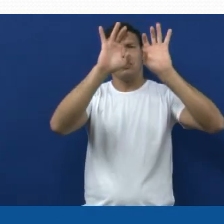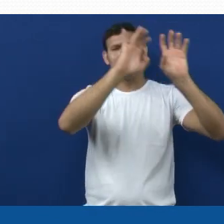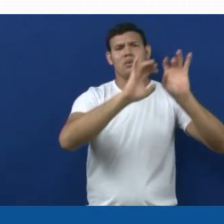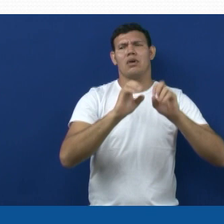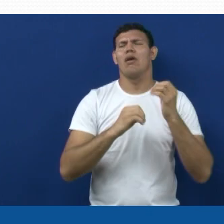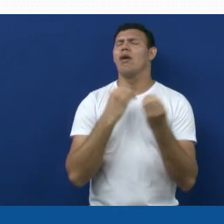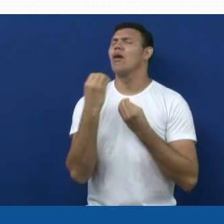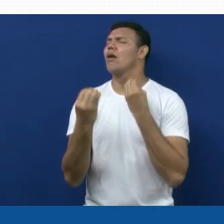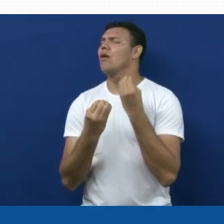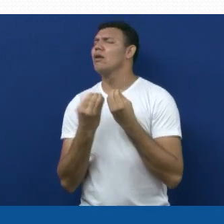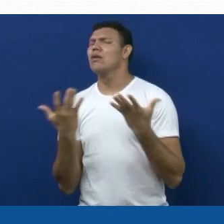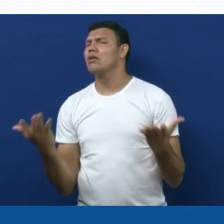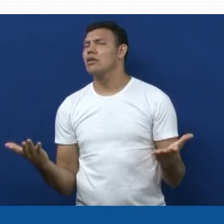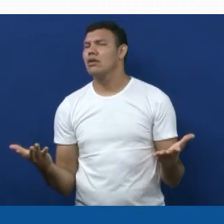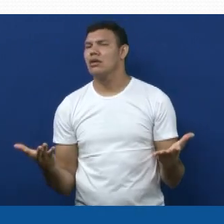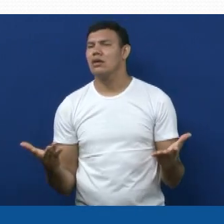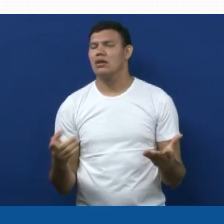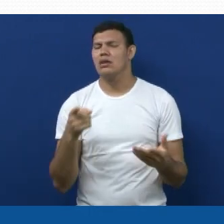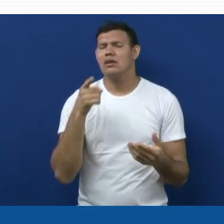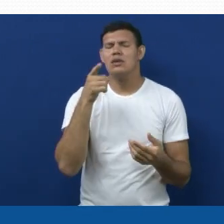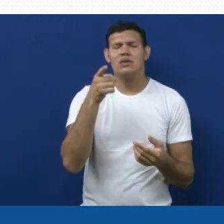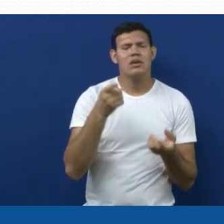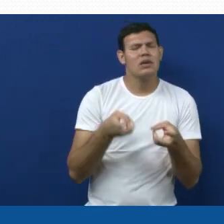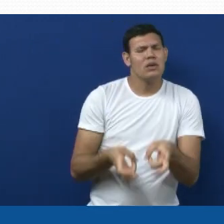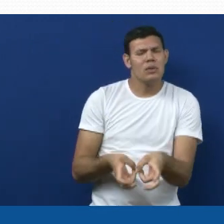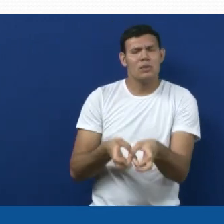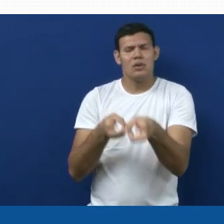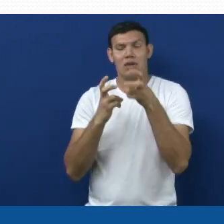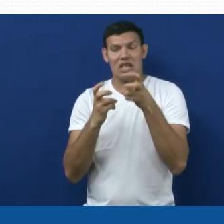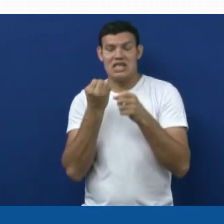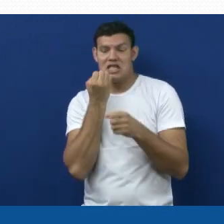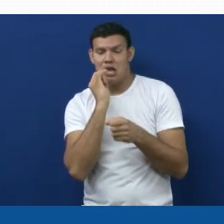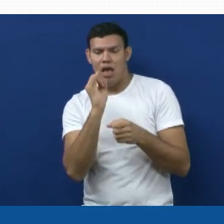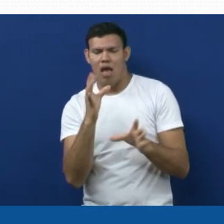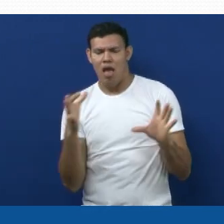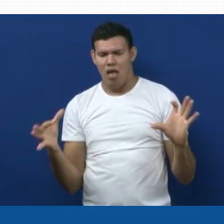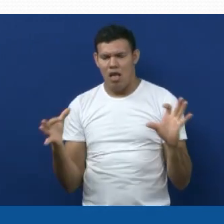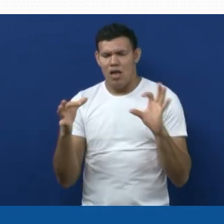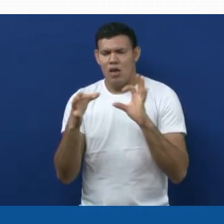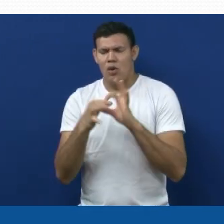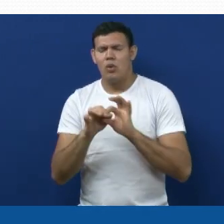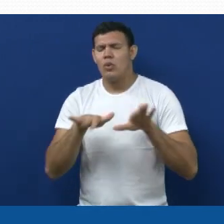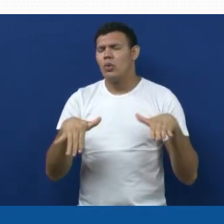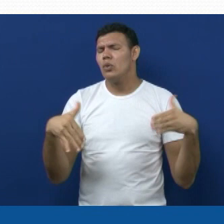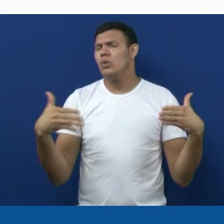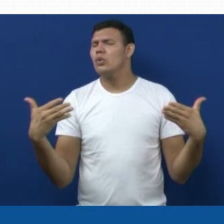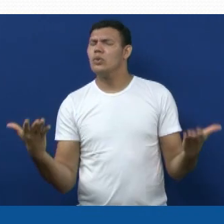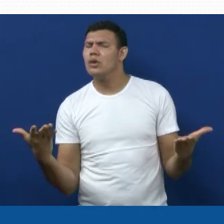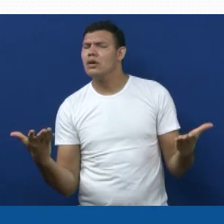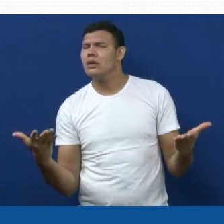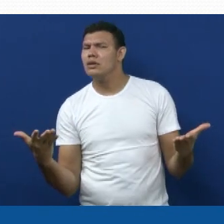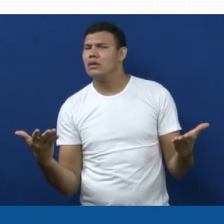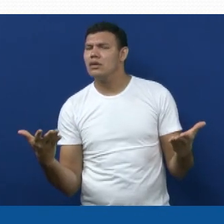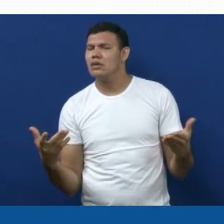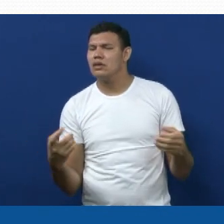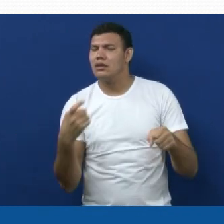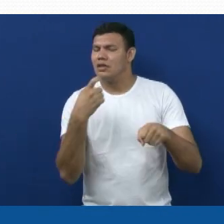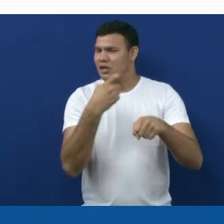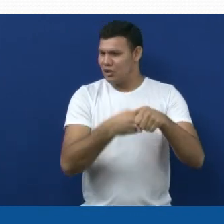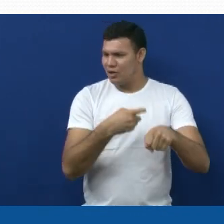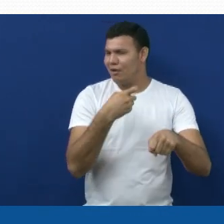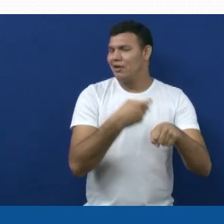elas vão formar uma matéria. Você acha que quanto mais reunida, ela vai estar em que forma física? Para quem disse sólido,